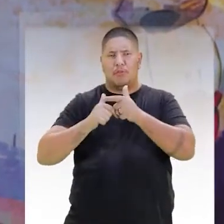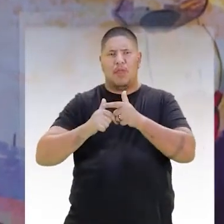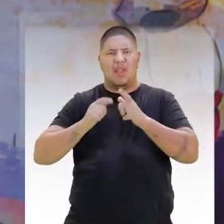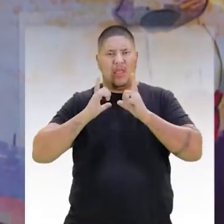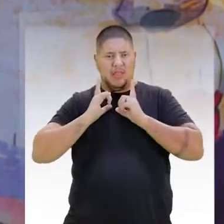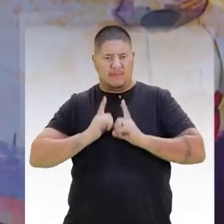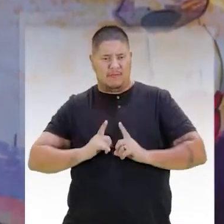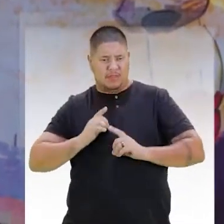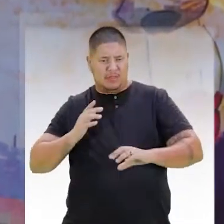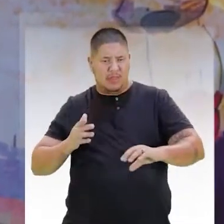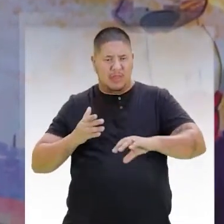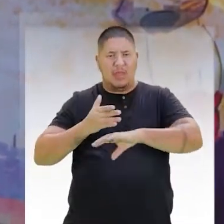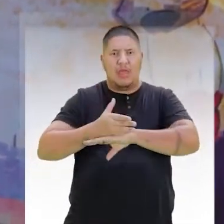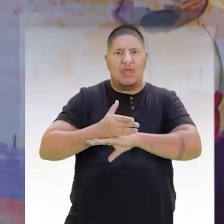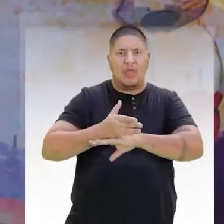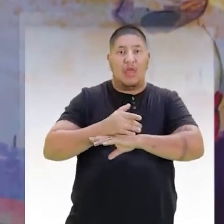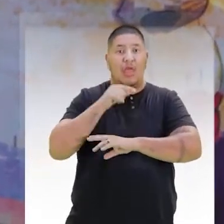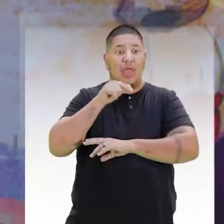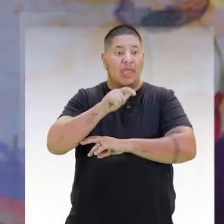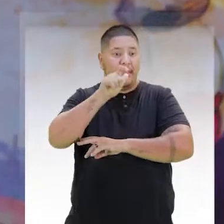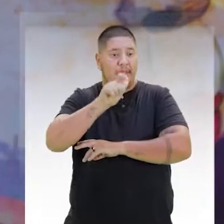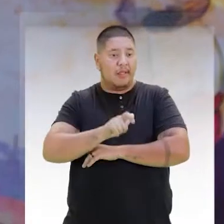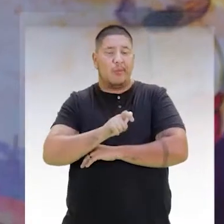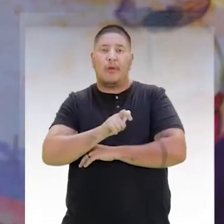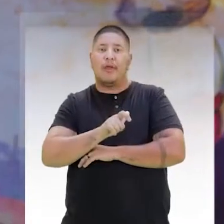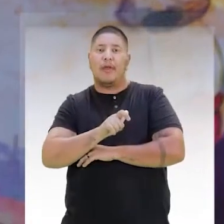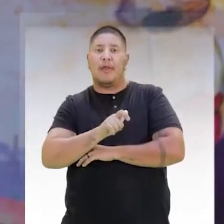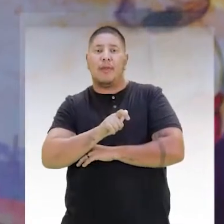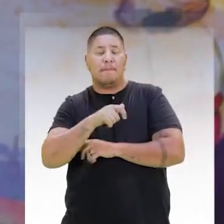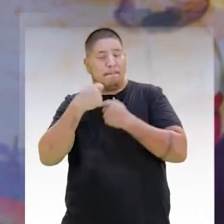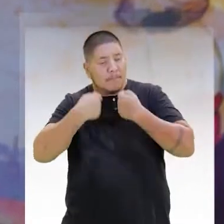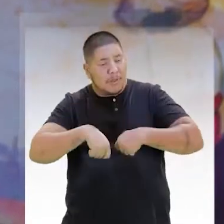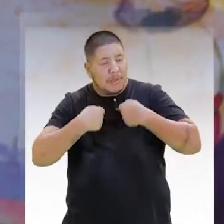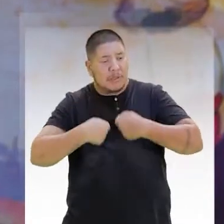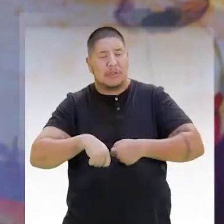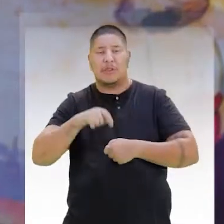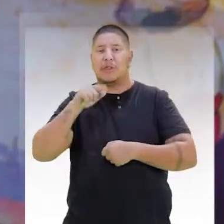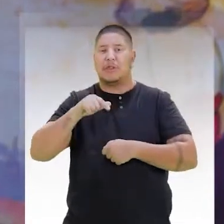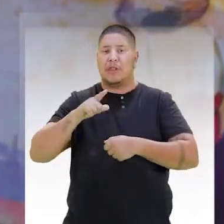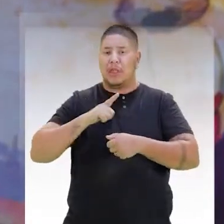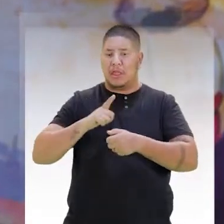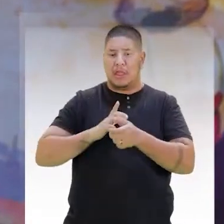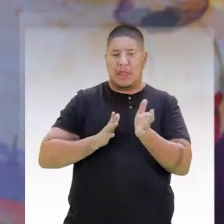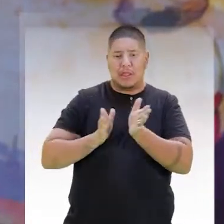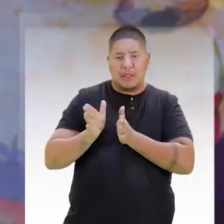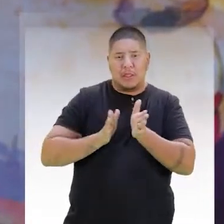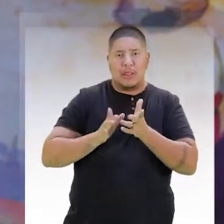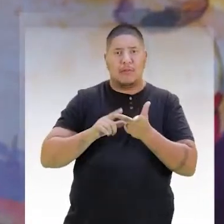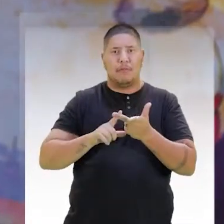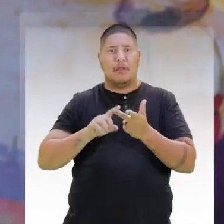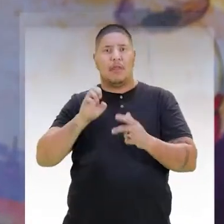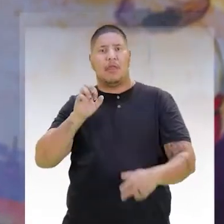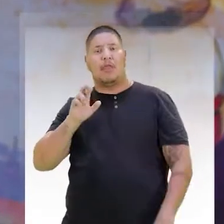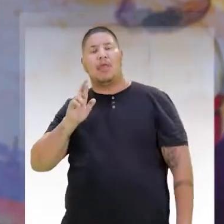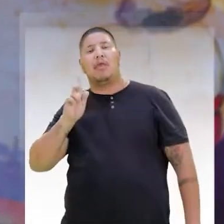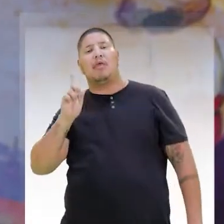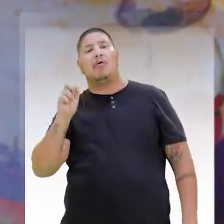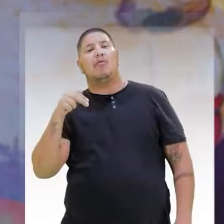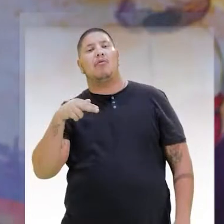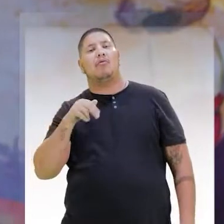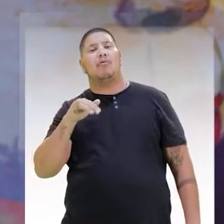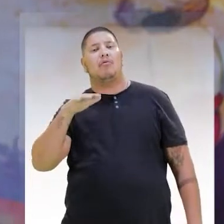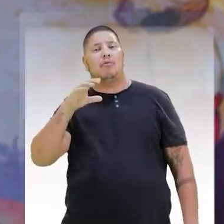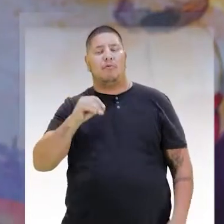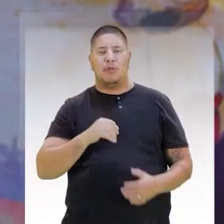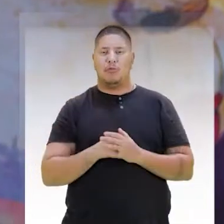suas atividades, esse posto de trabalho deverá ser acessível, ergonômico, com